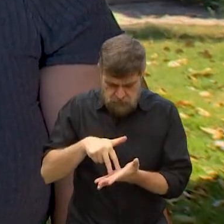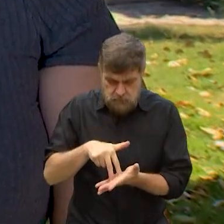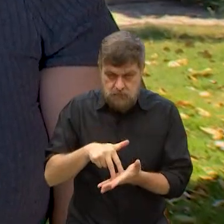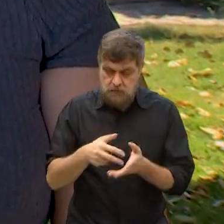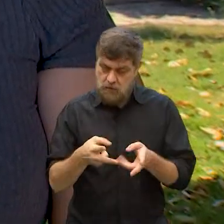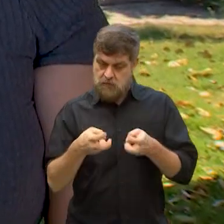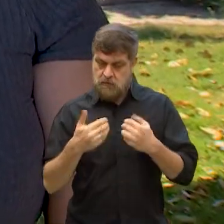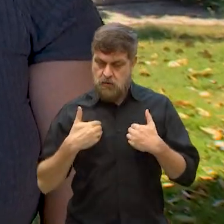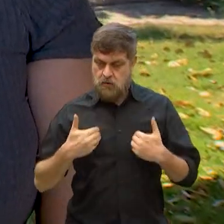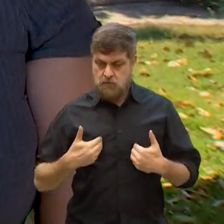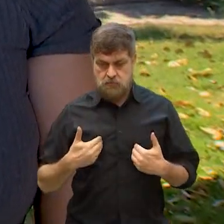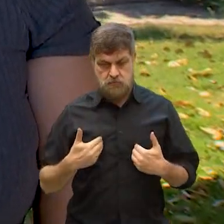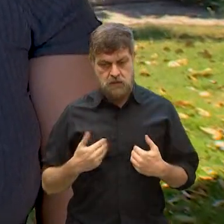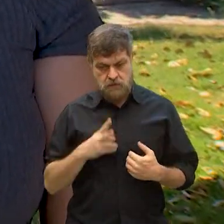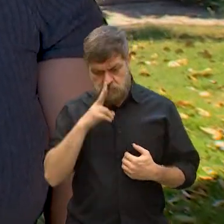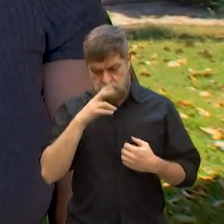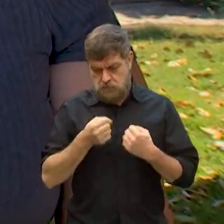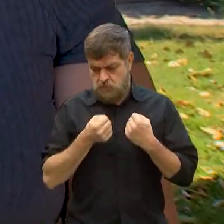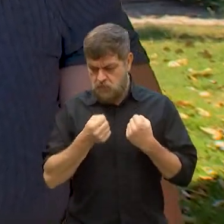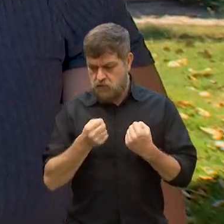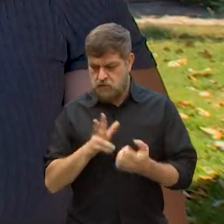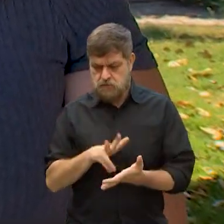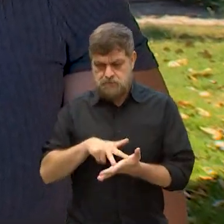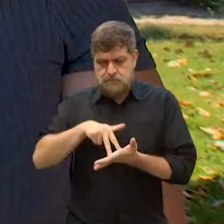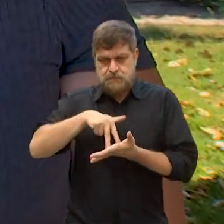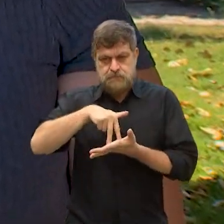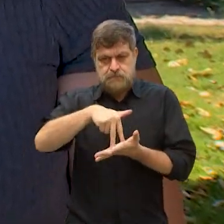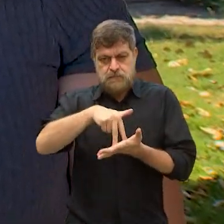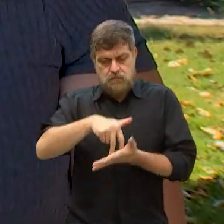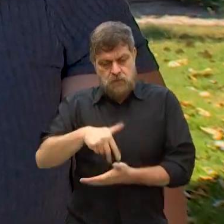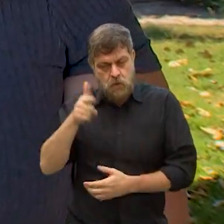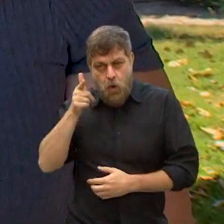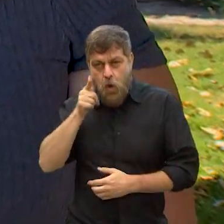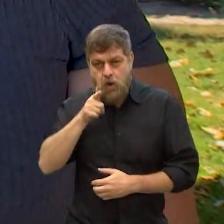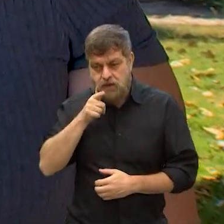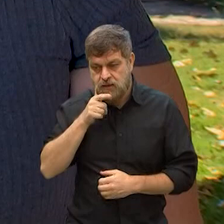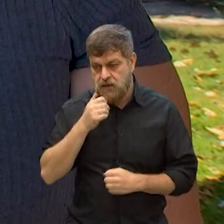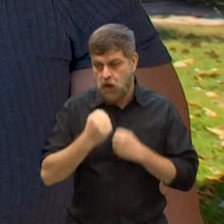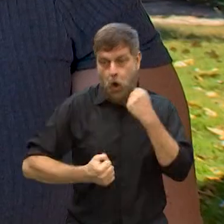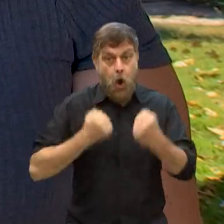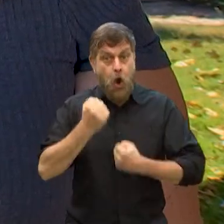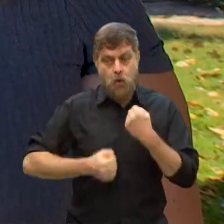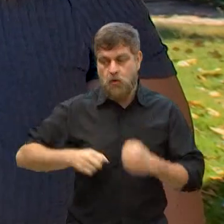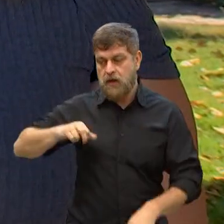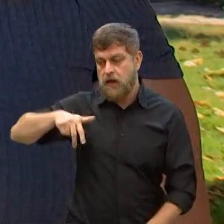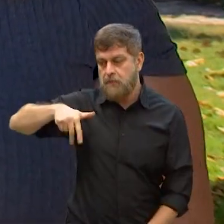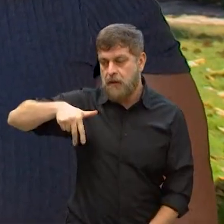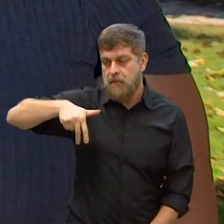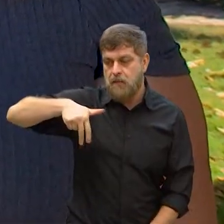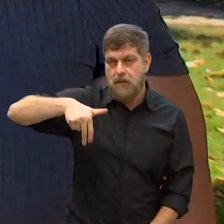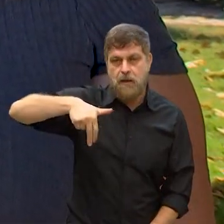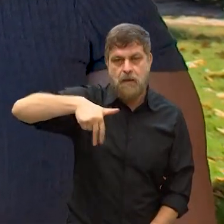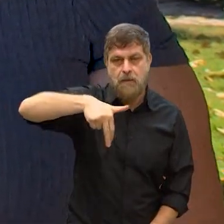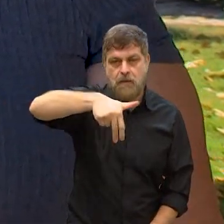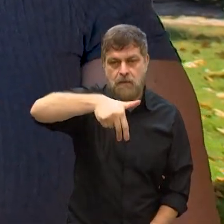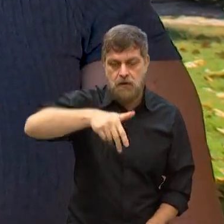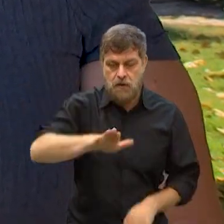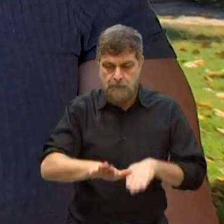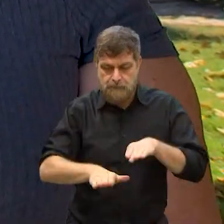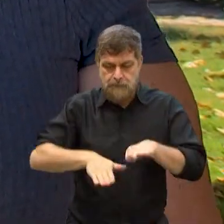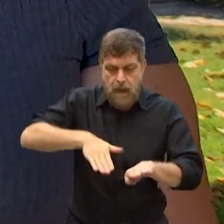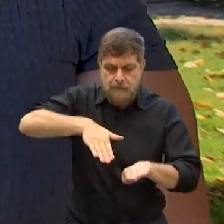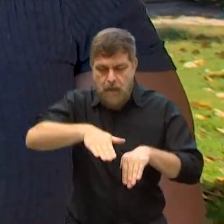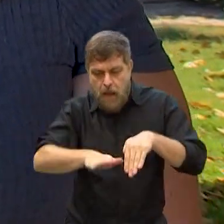equilíbrio, e agora eu já tô vendo uma melhora nisso. Ela já está conseguindo correr, andar